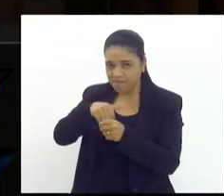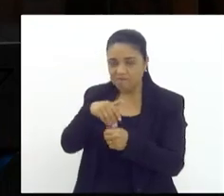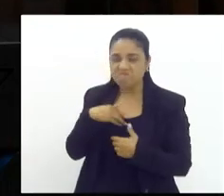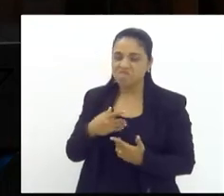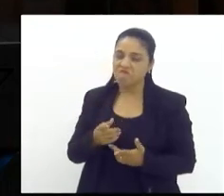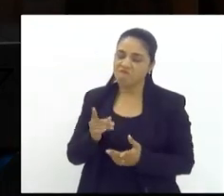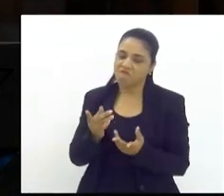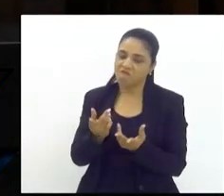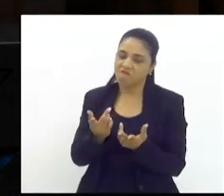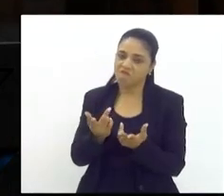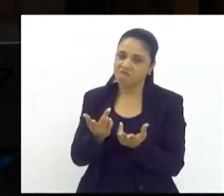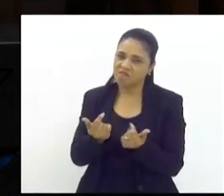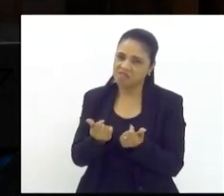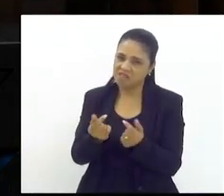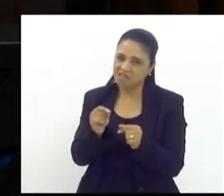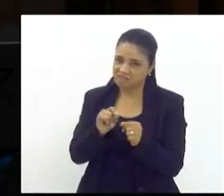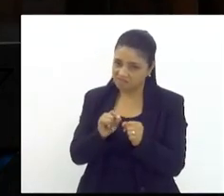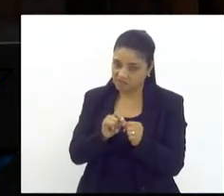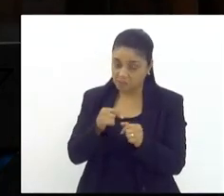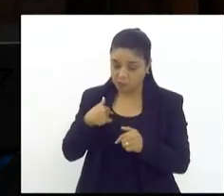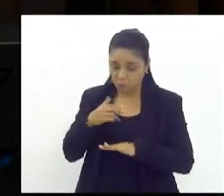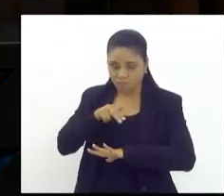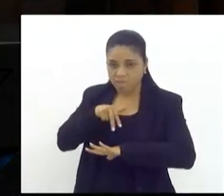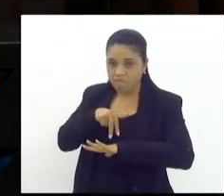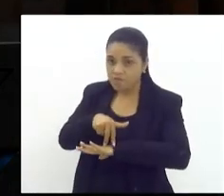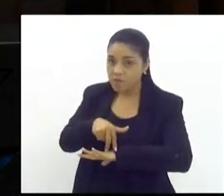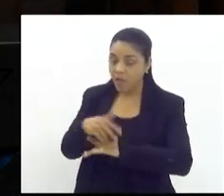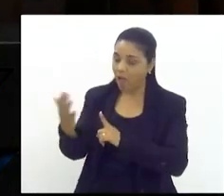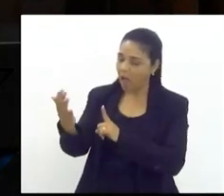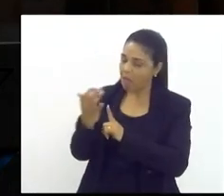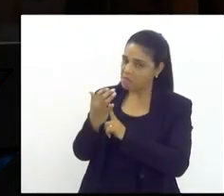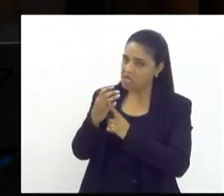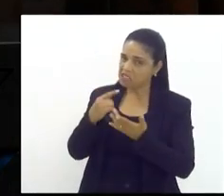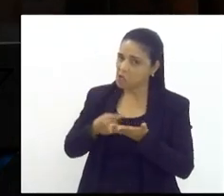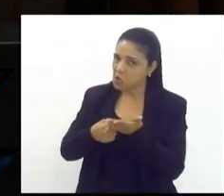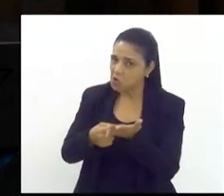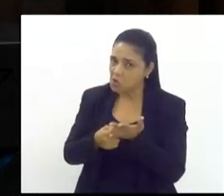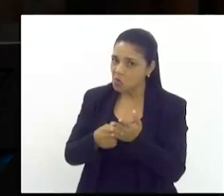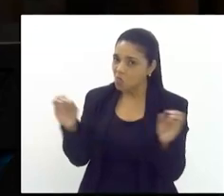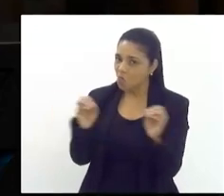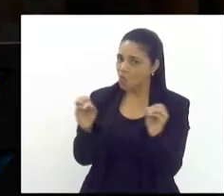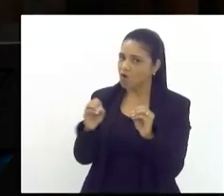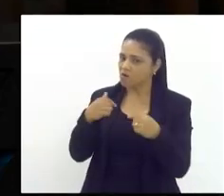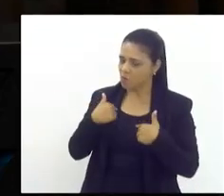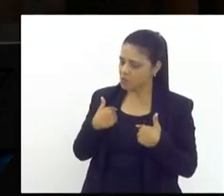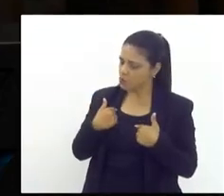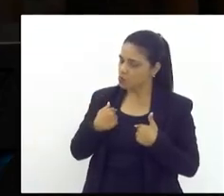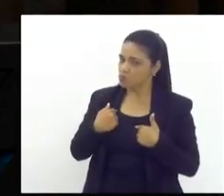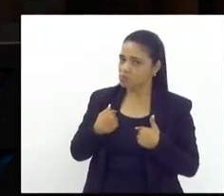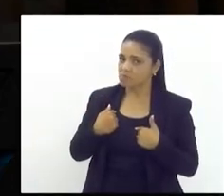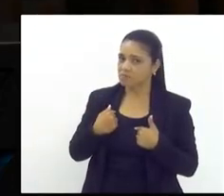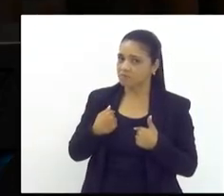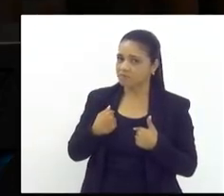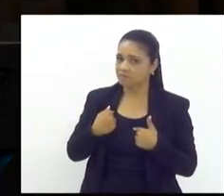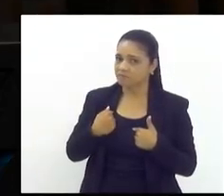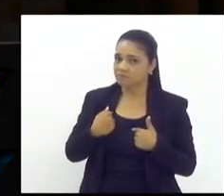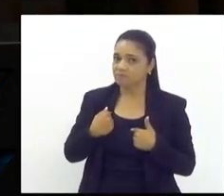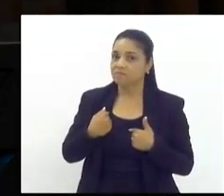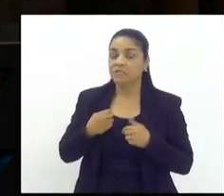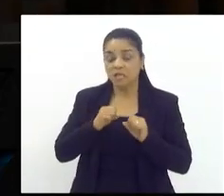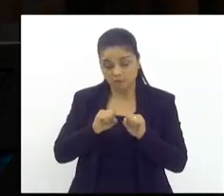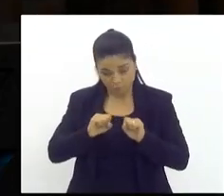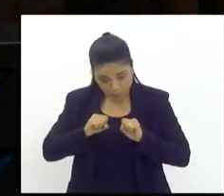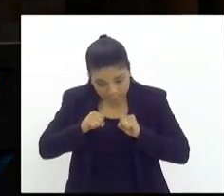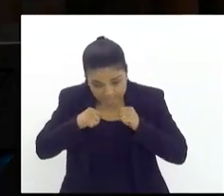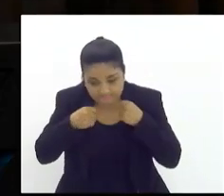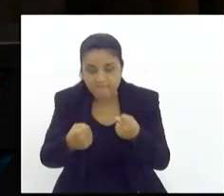eu vou estar firme não vai ter ameaça não vai ter acordo não vai ter coisa nenhuma que não deixa eu defender